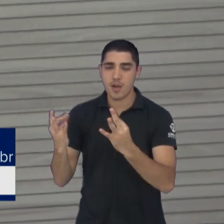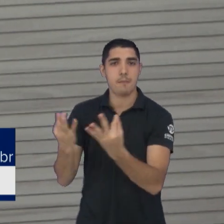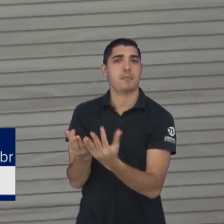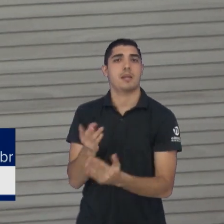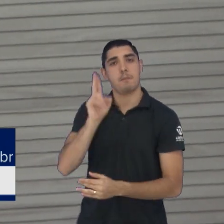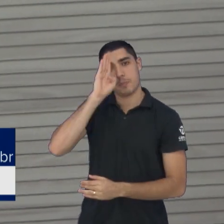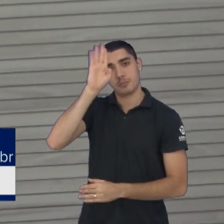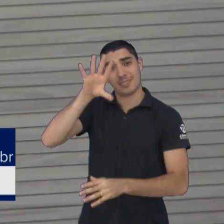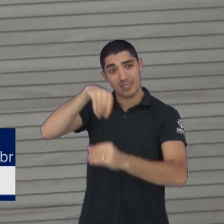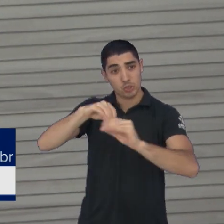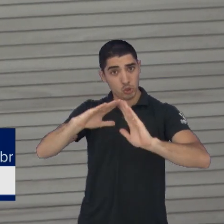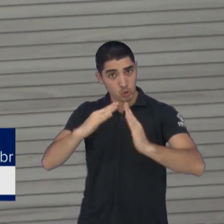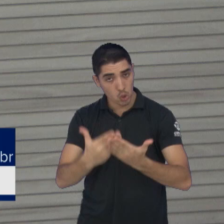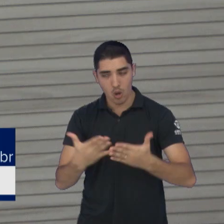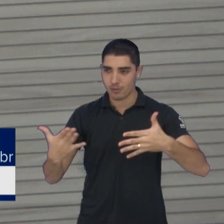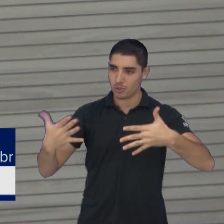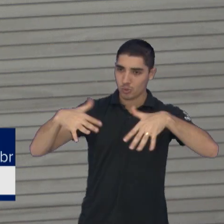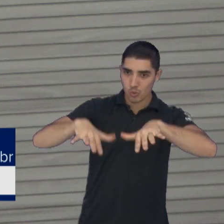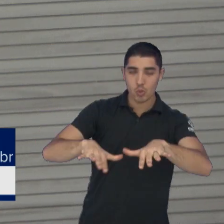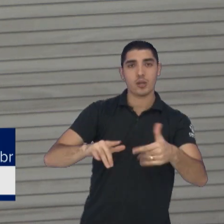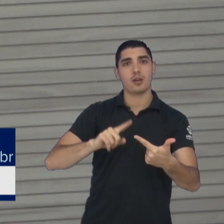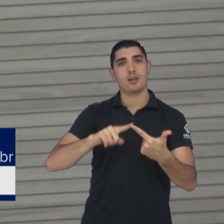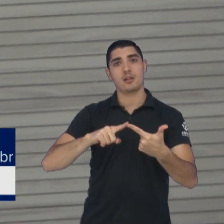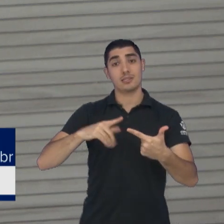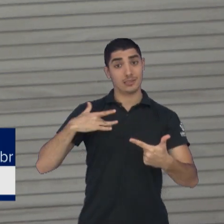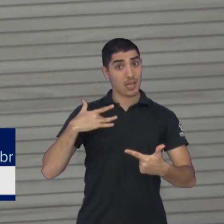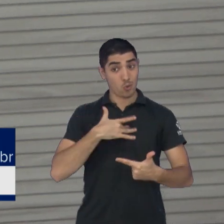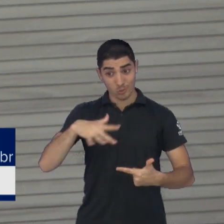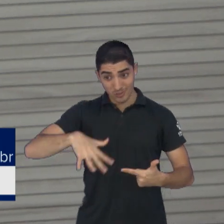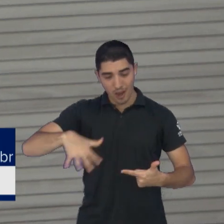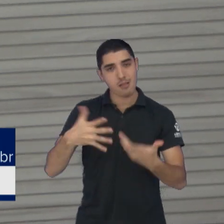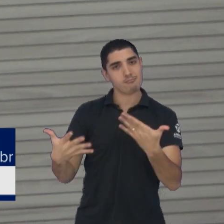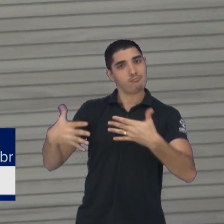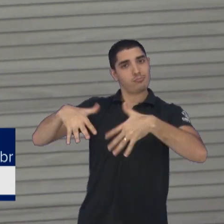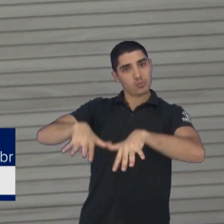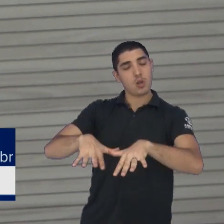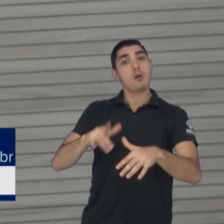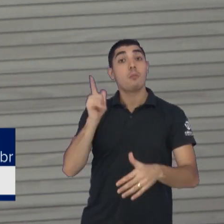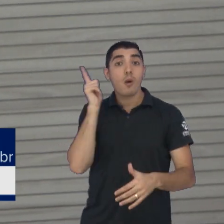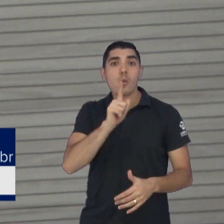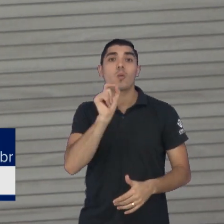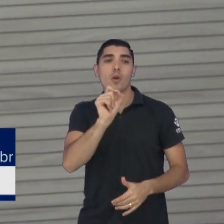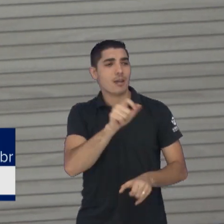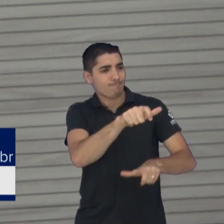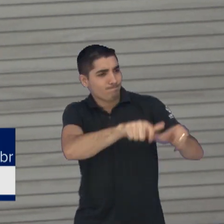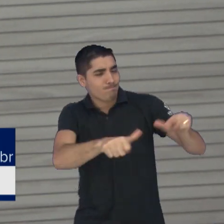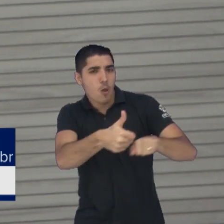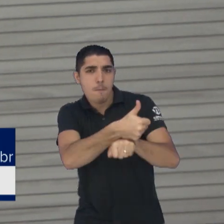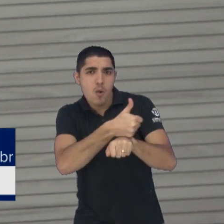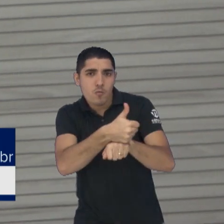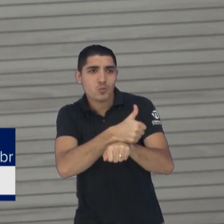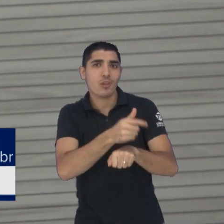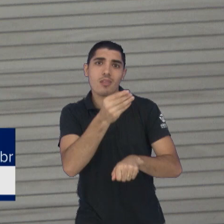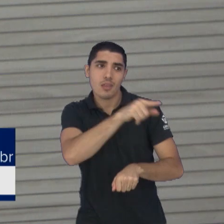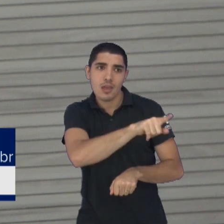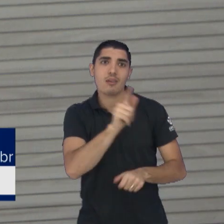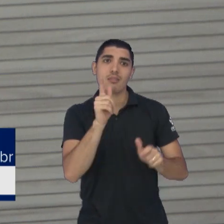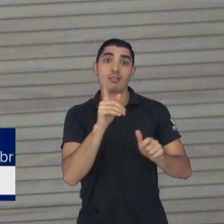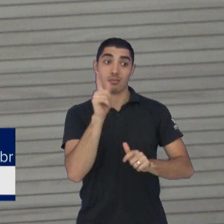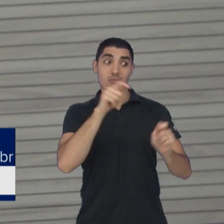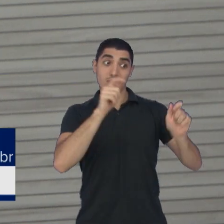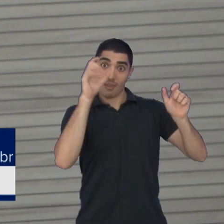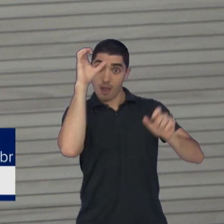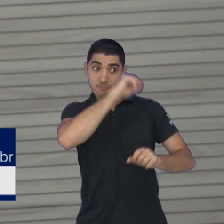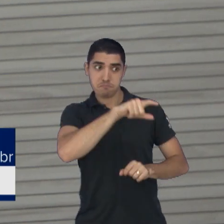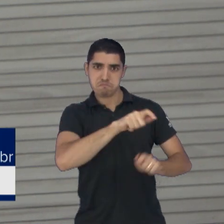a inclusão na saúde, fazer com que a gente possa ter mais especialistas na cidade. É assustador quando a gente vê que São José